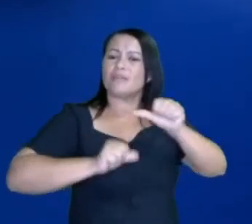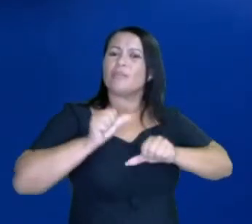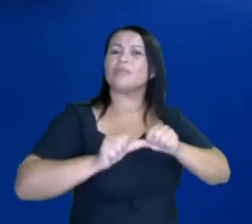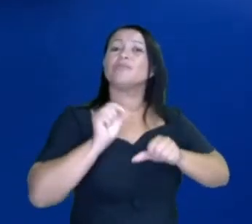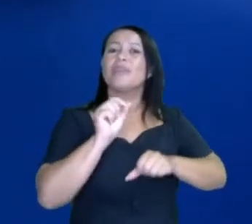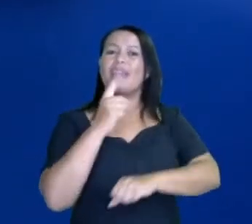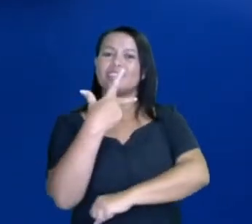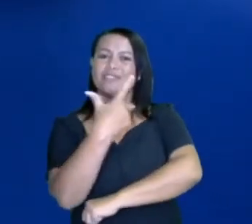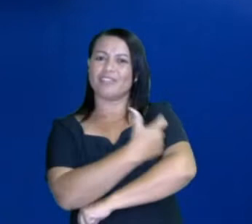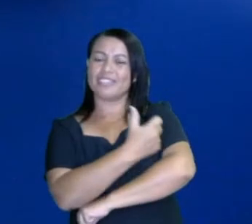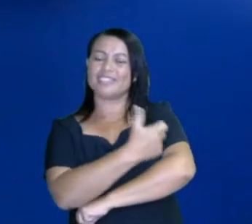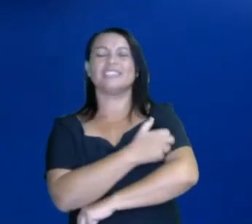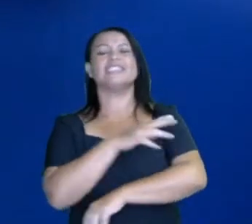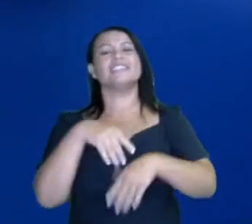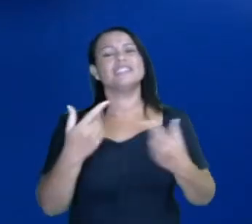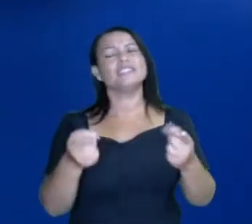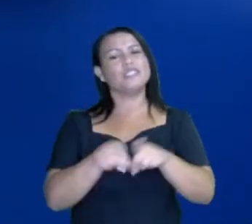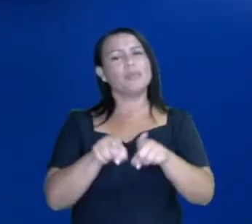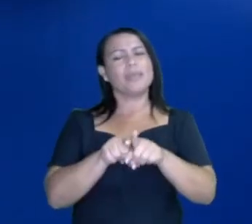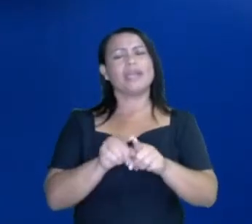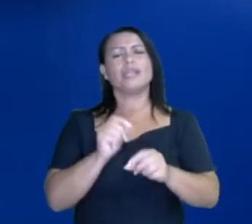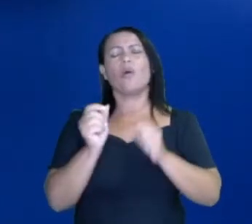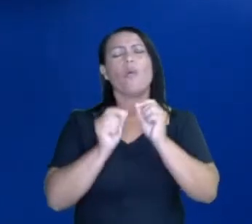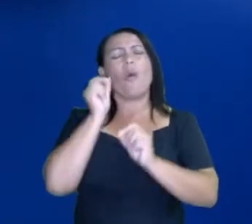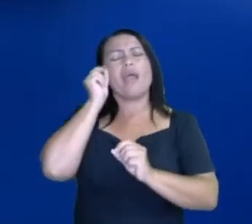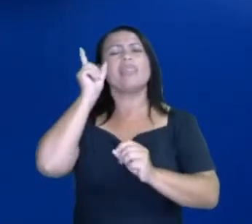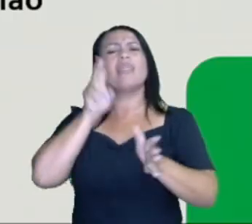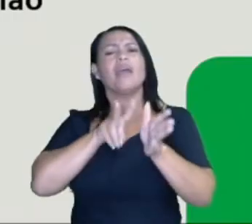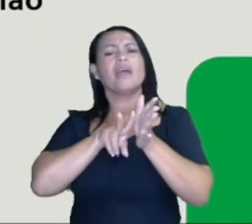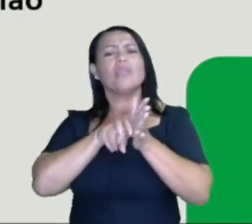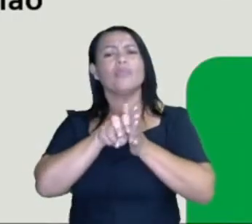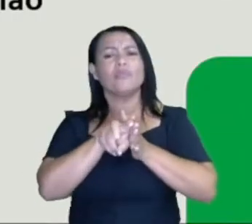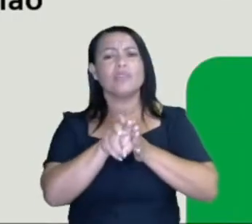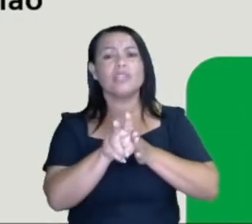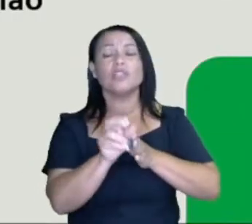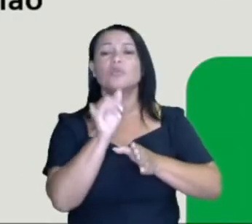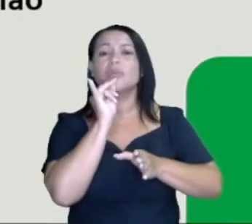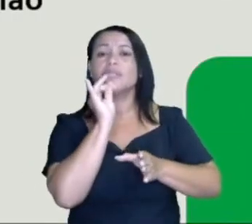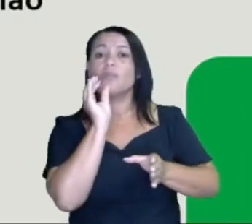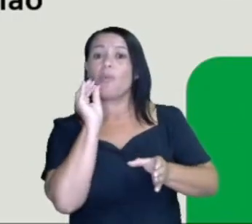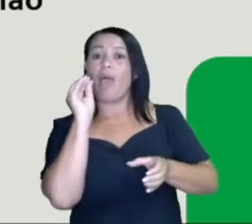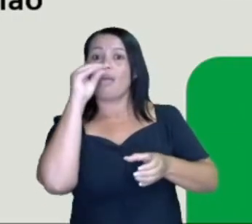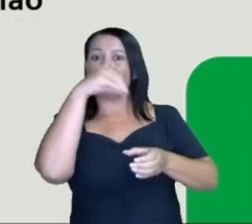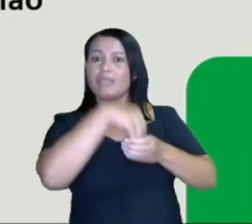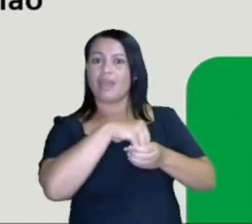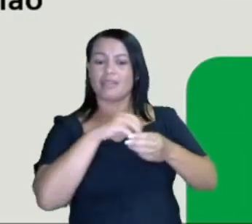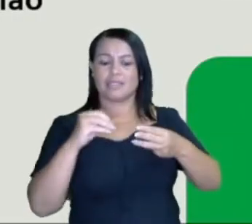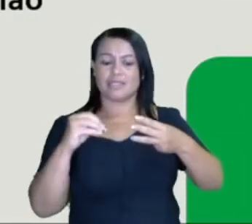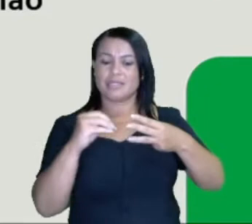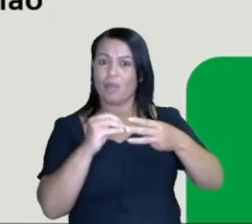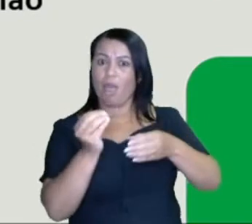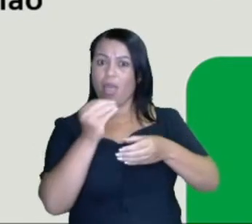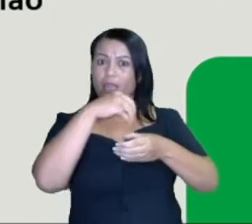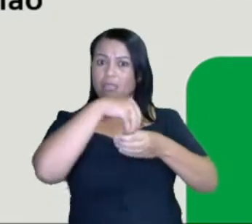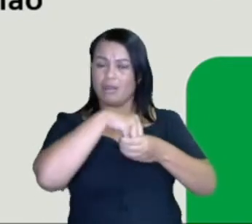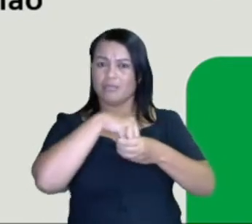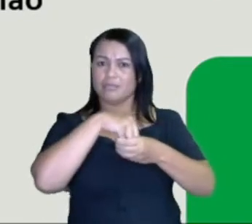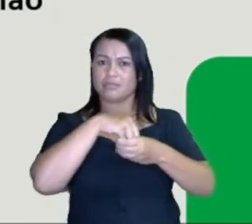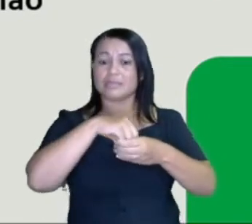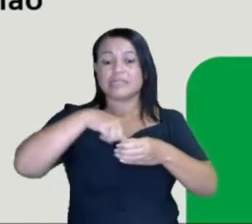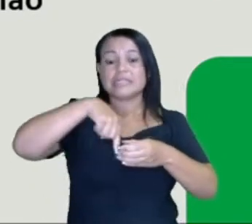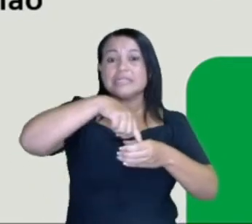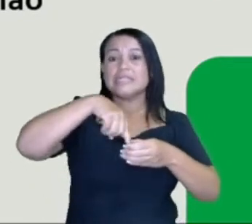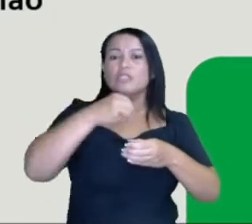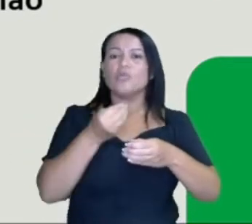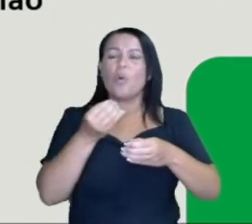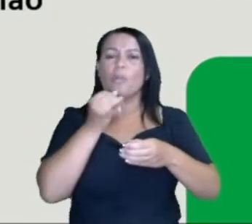vacinas. Então, gente, a ideia de um vírus é o seguinte: é entrar dentro de uma célula, se multiplicar dentro dela,